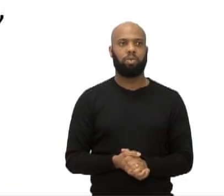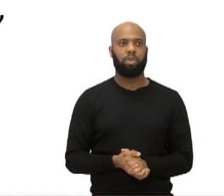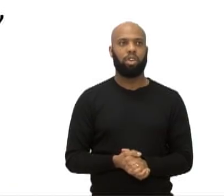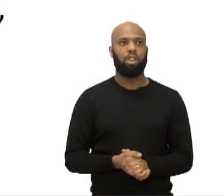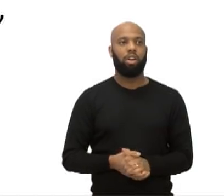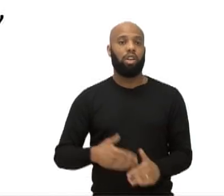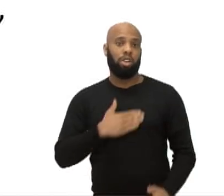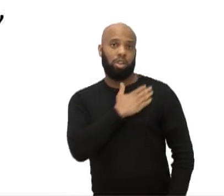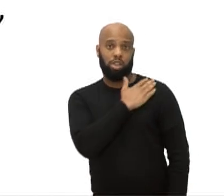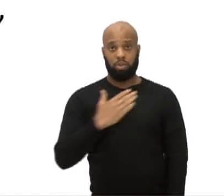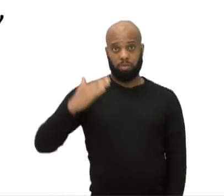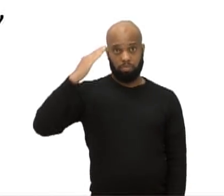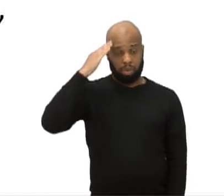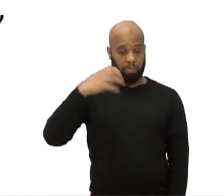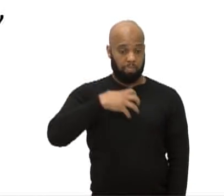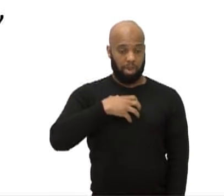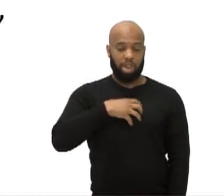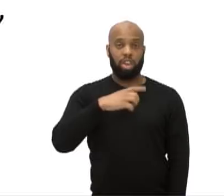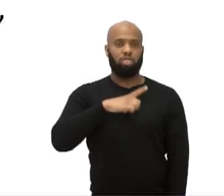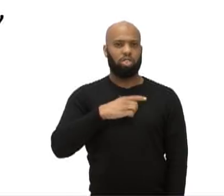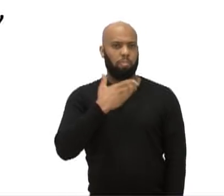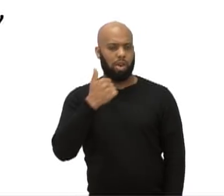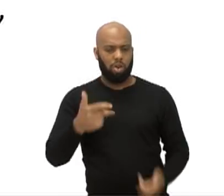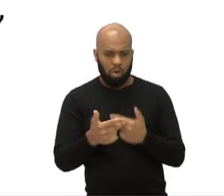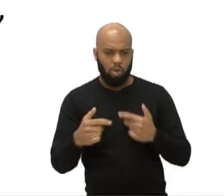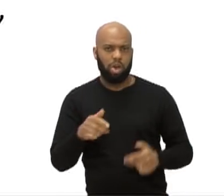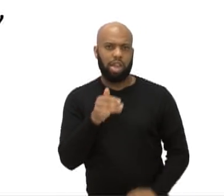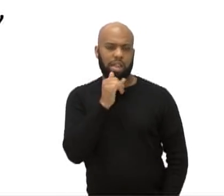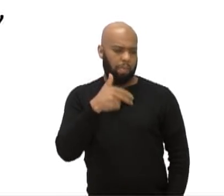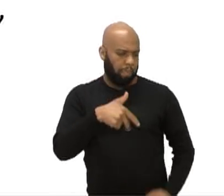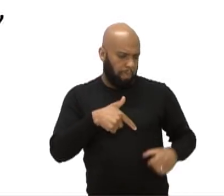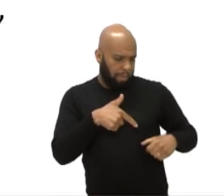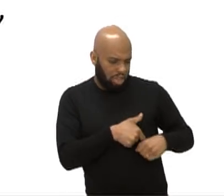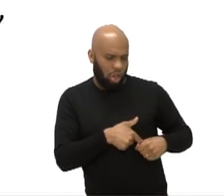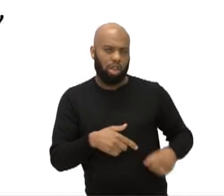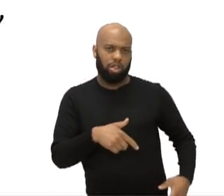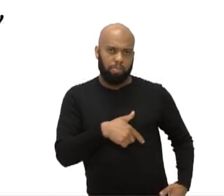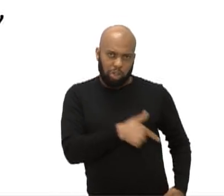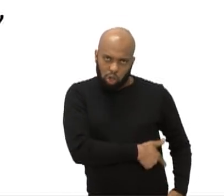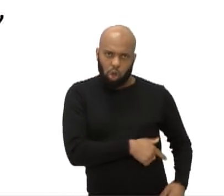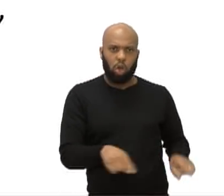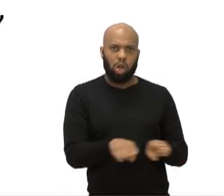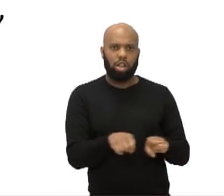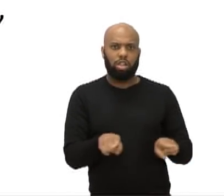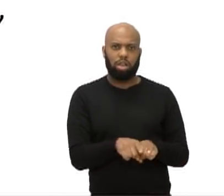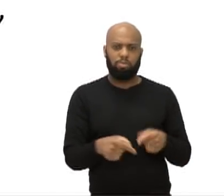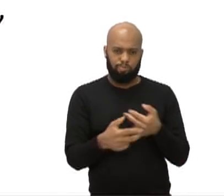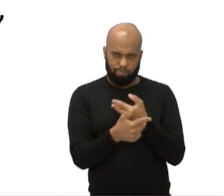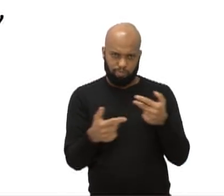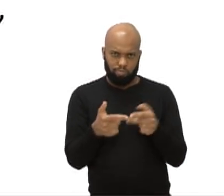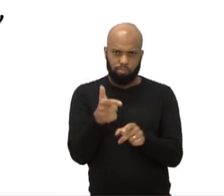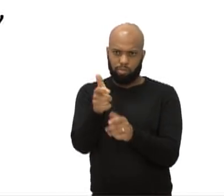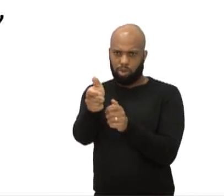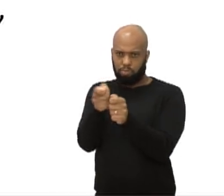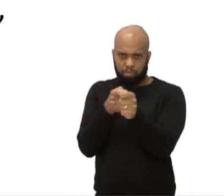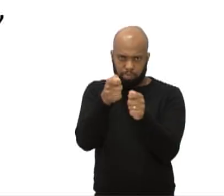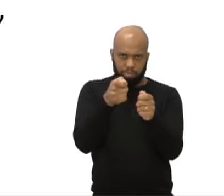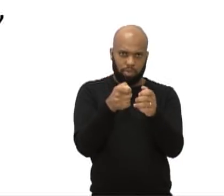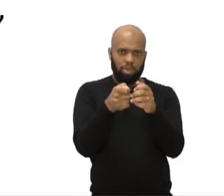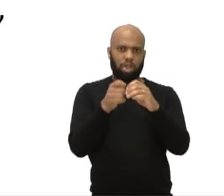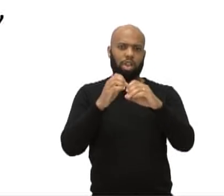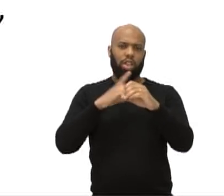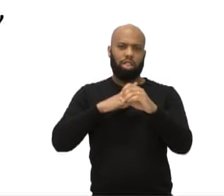Os soldados baianos, melhor equipados, com pistolas e garruchas, reagiram e venceram os rebeldes. Foram apreendidos objetos